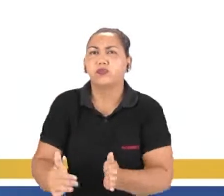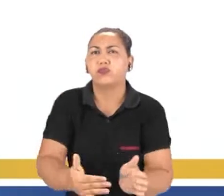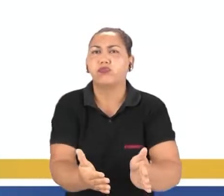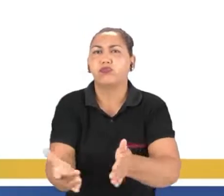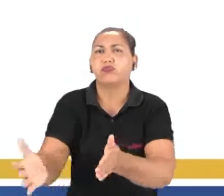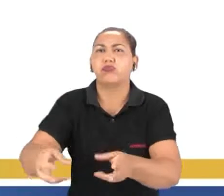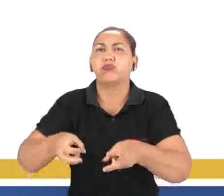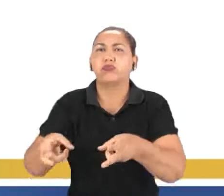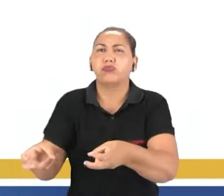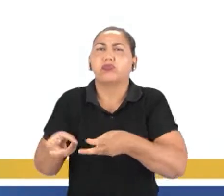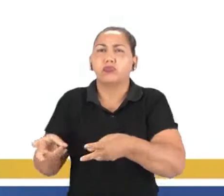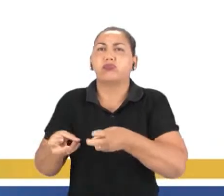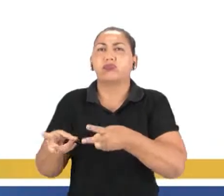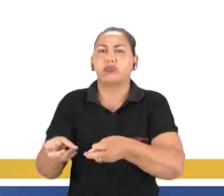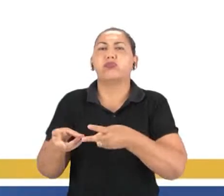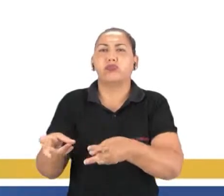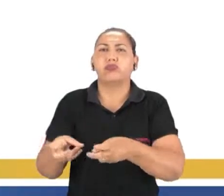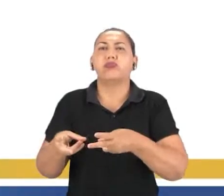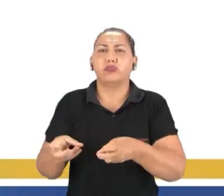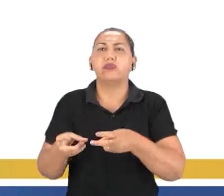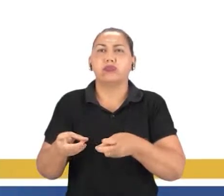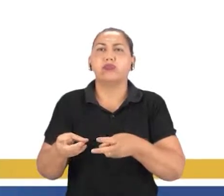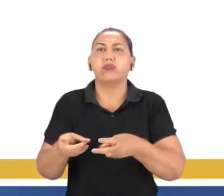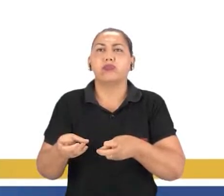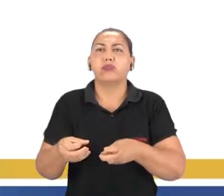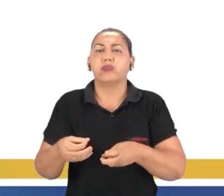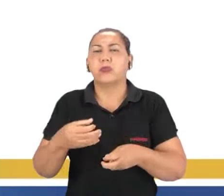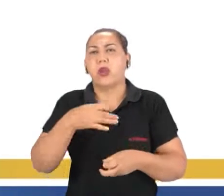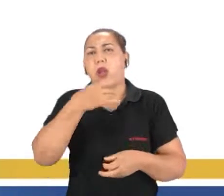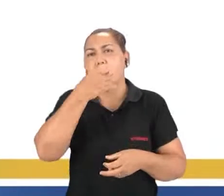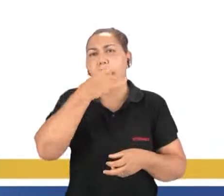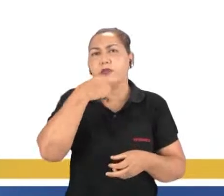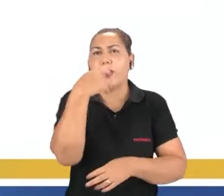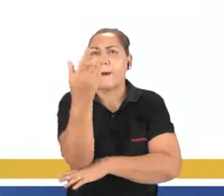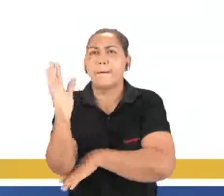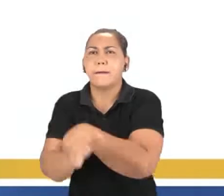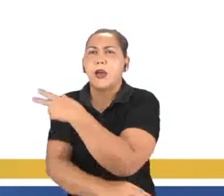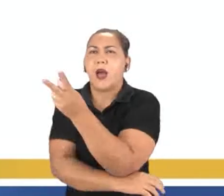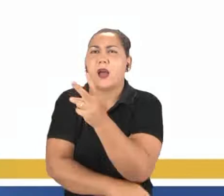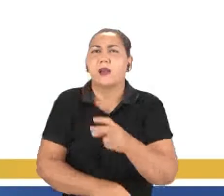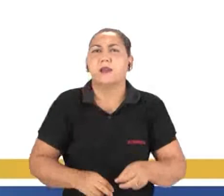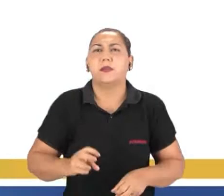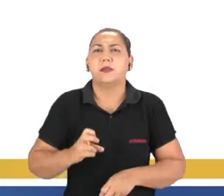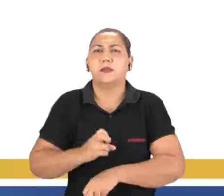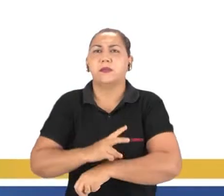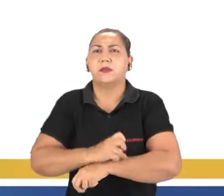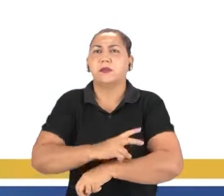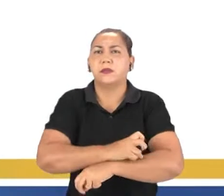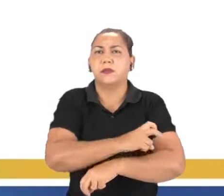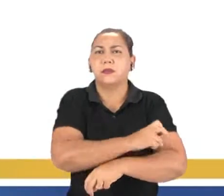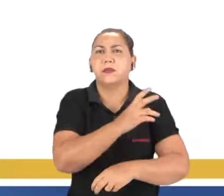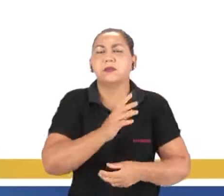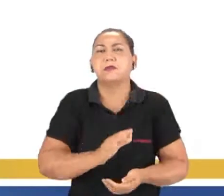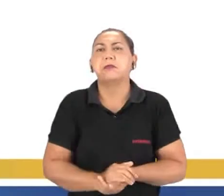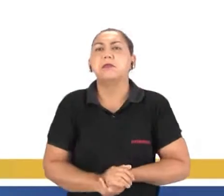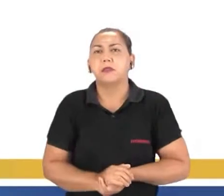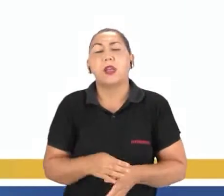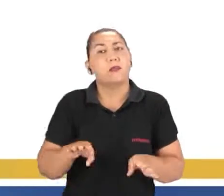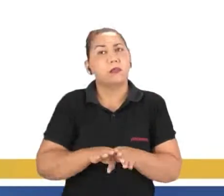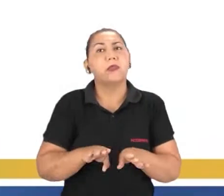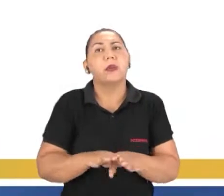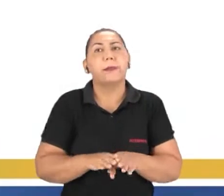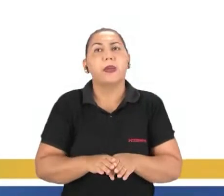explorando seus recursos, como frutos silvestres, insetos, né? Além disso, eles são